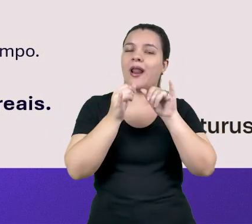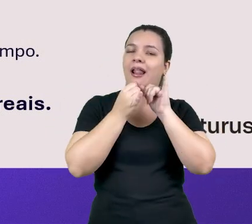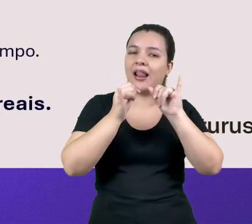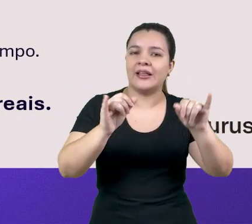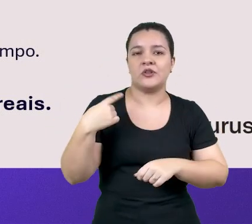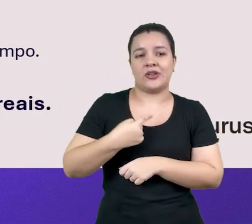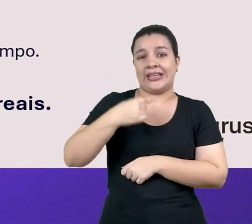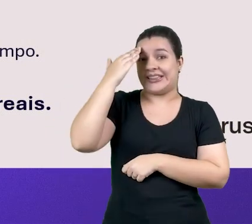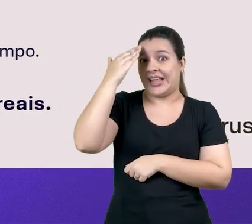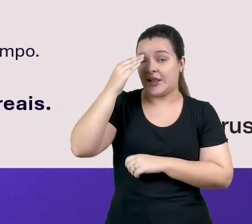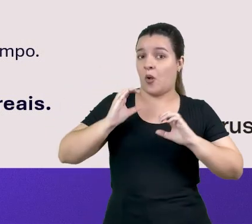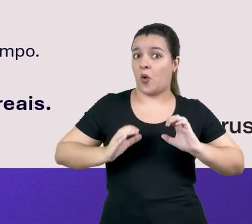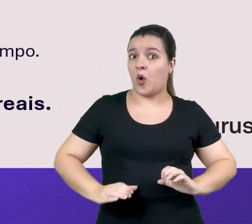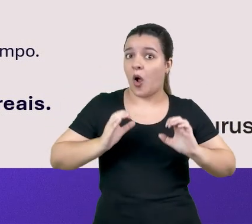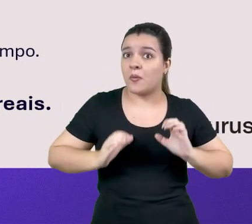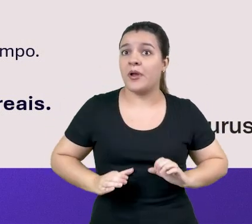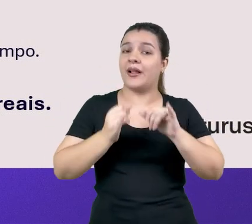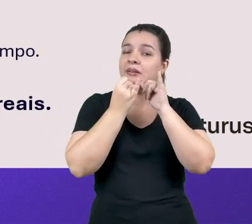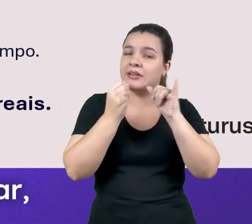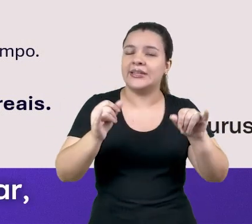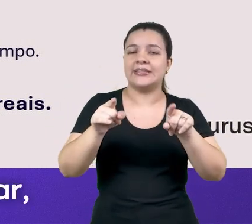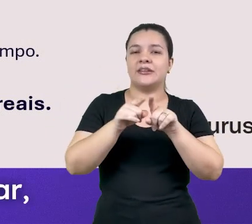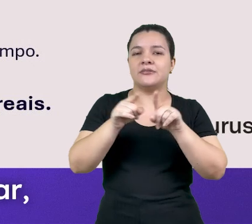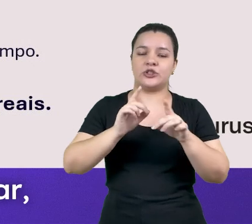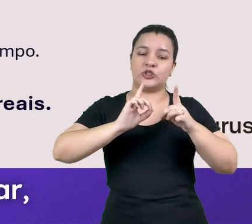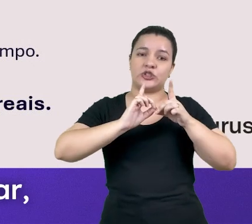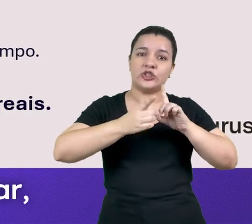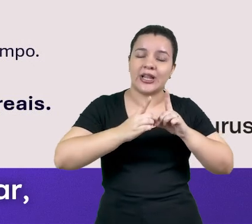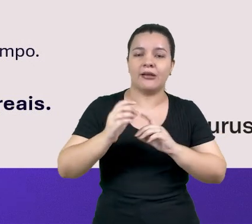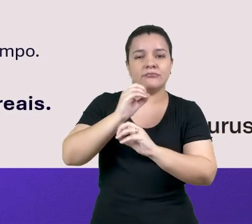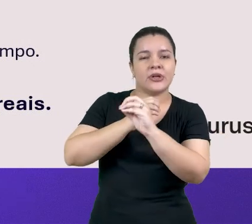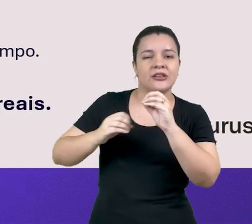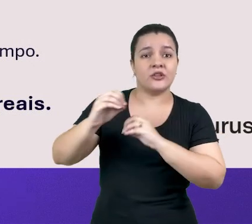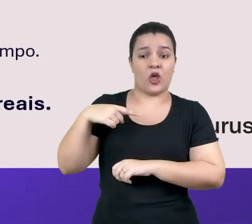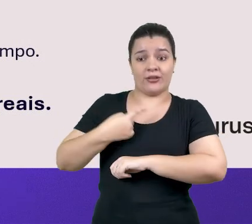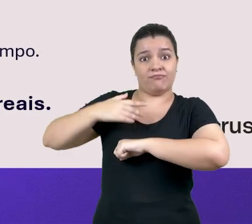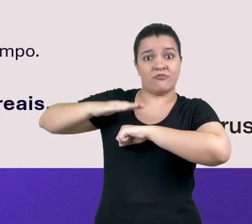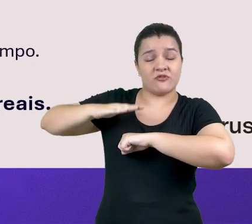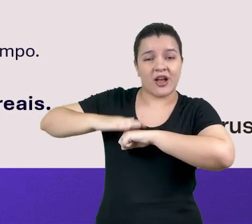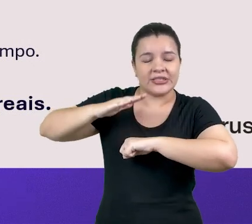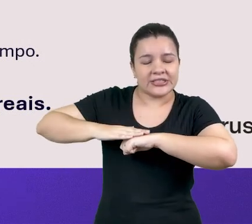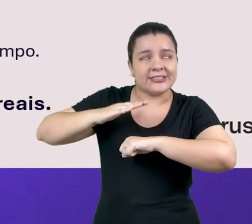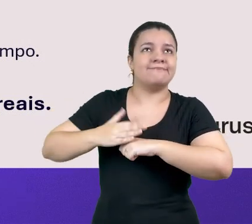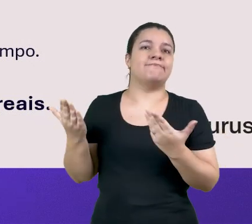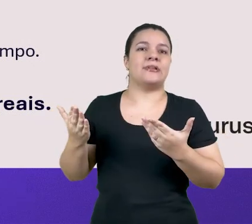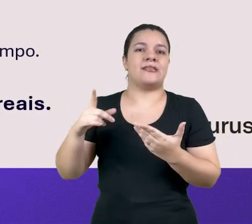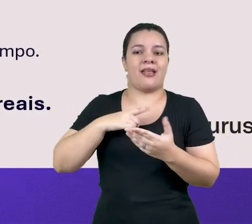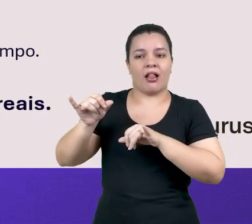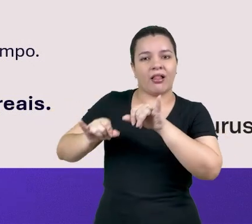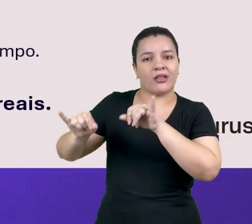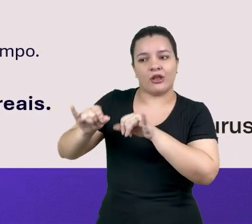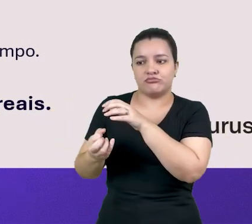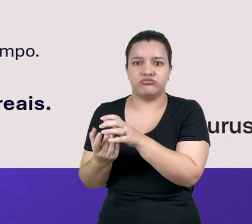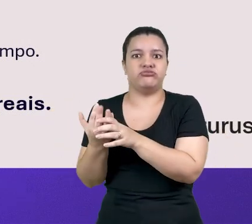a gente tenta entender o comportamento eletrônico, ou essa parte chamada de dinâmica molecular, onde a gente faz as partes de